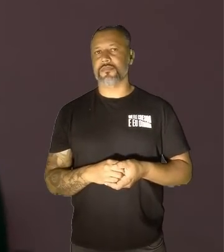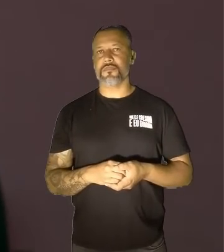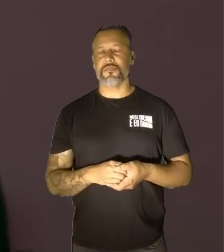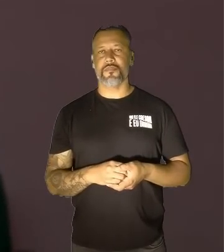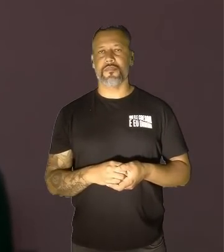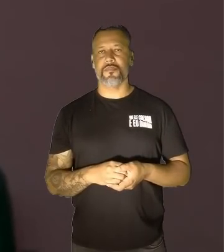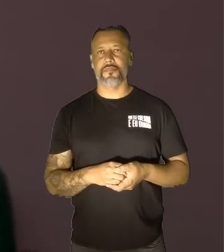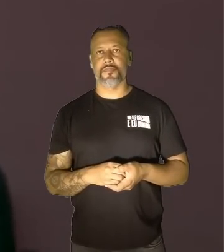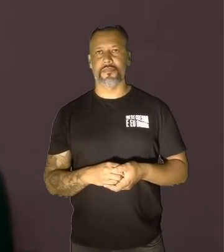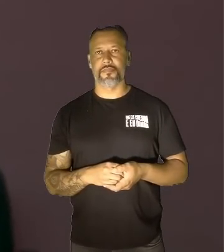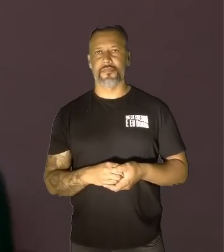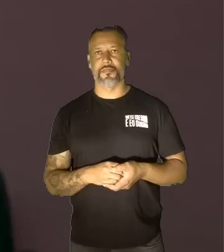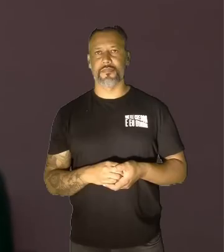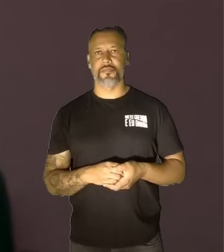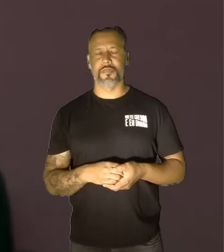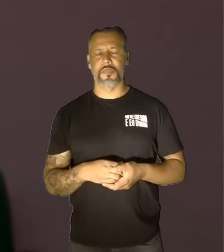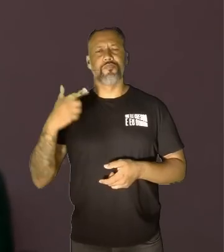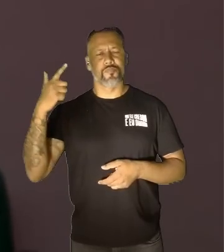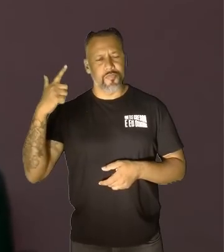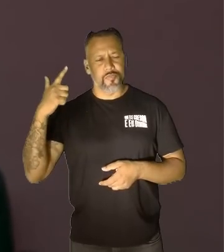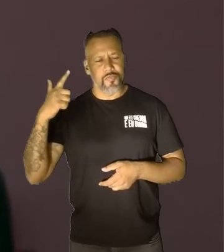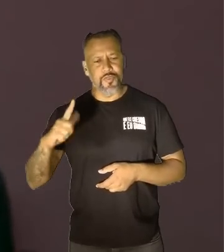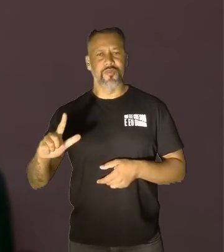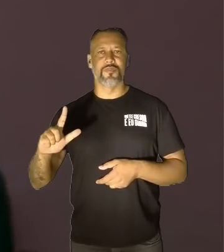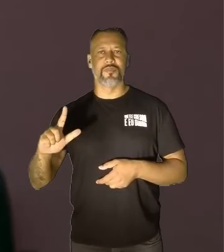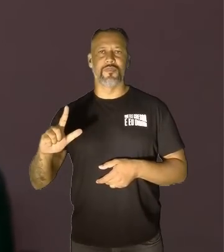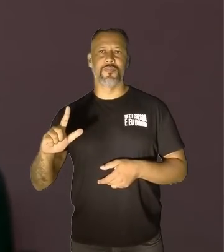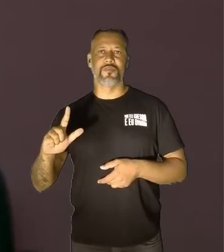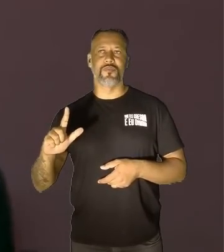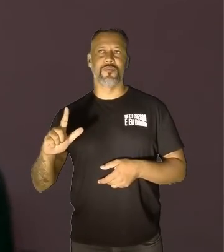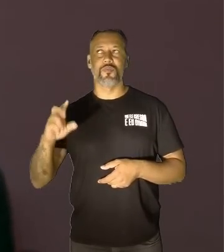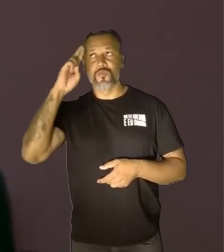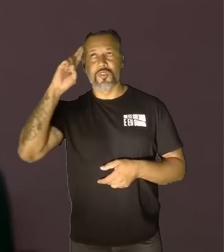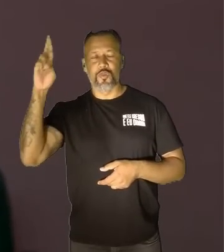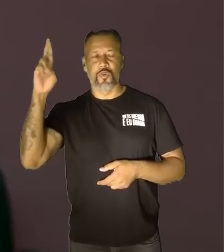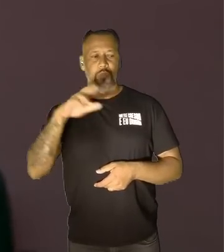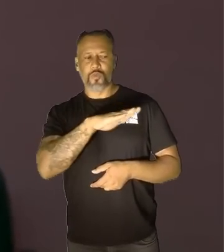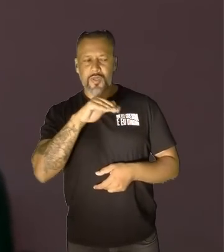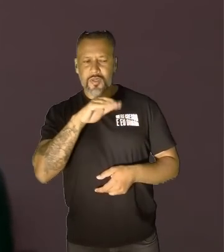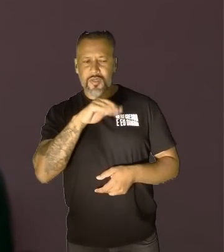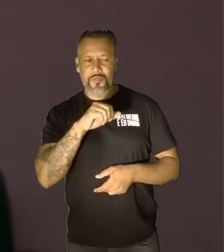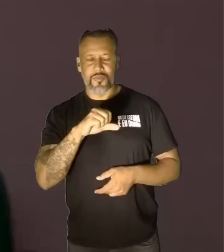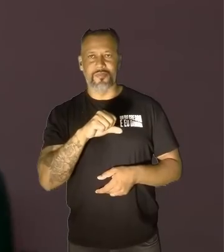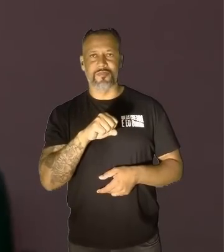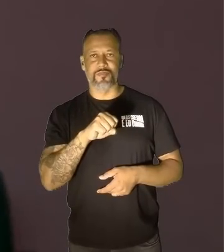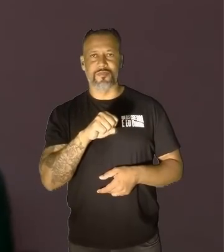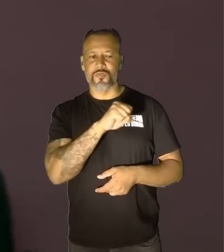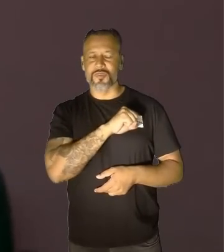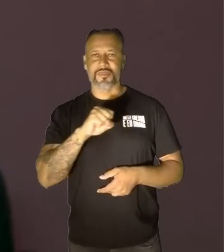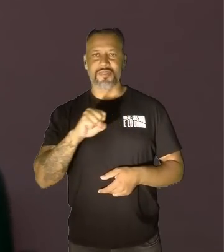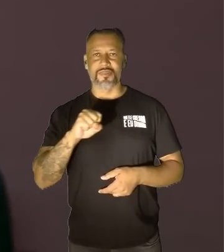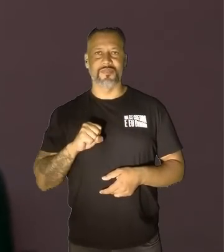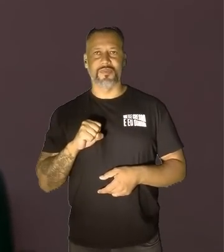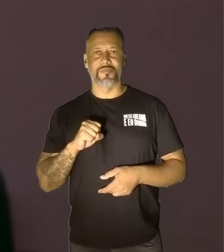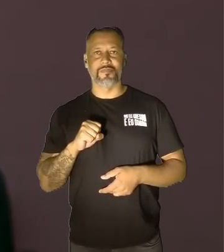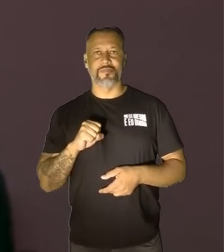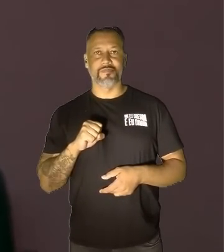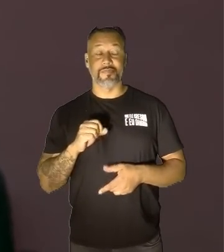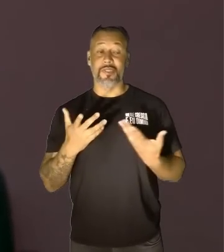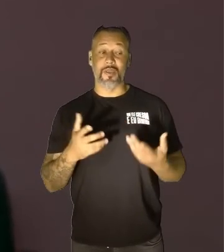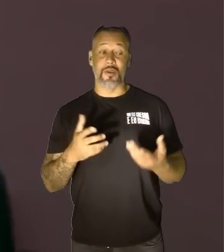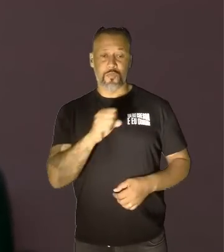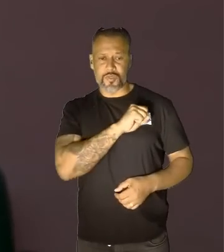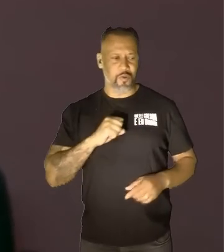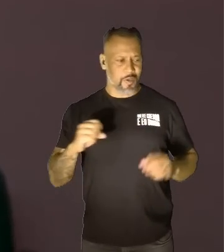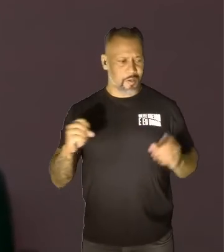1 Samuel 3:6. De novo, o Senhor chamou Samuel. Ele corre